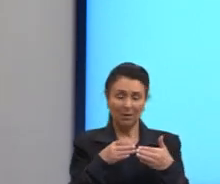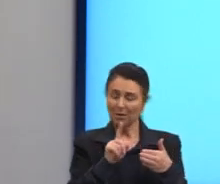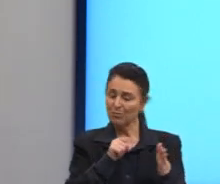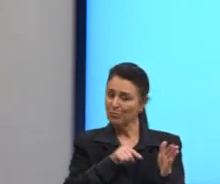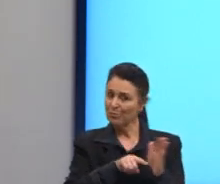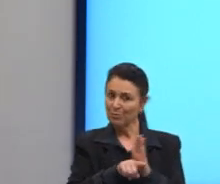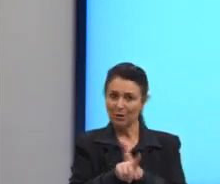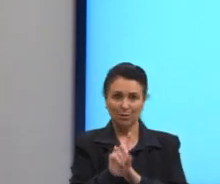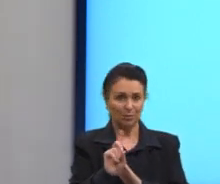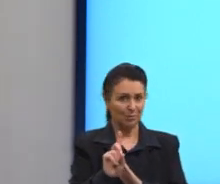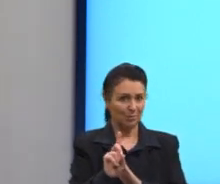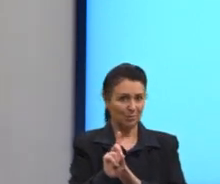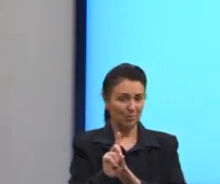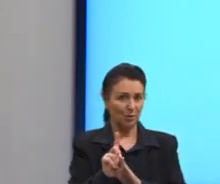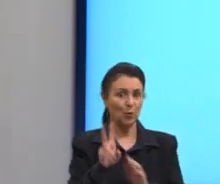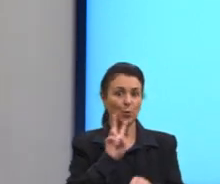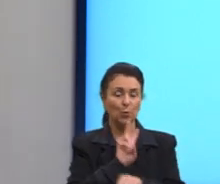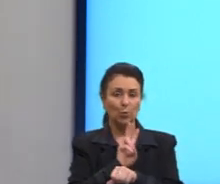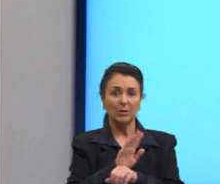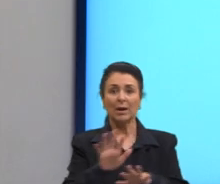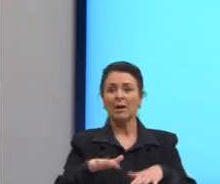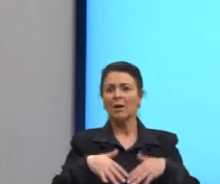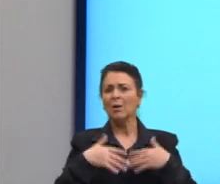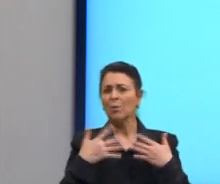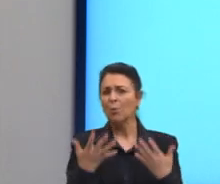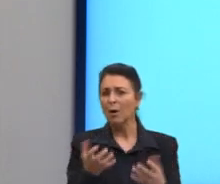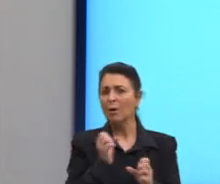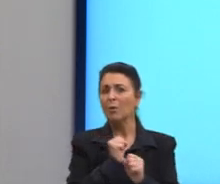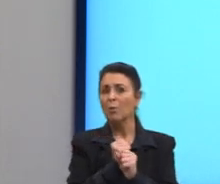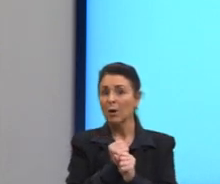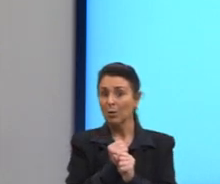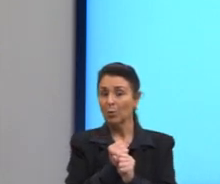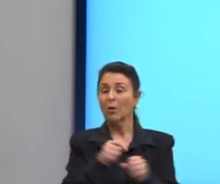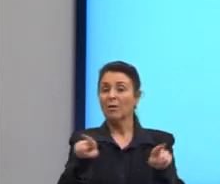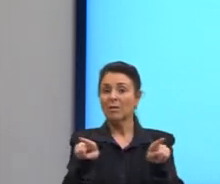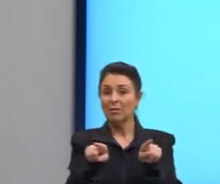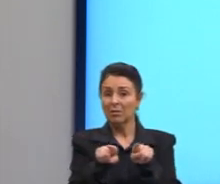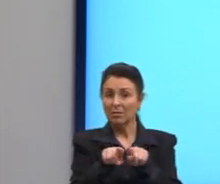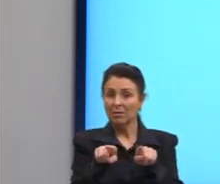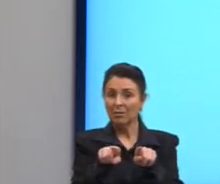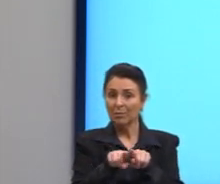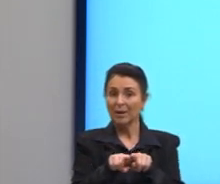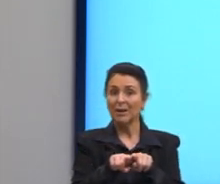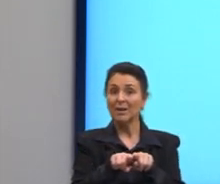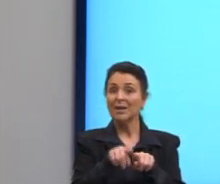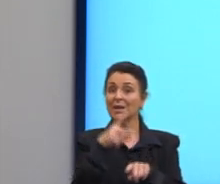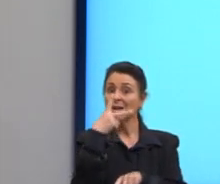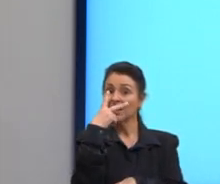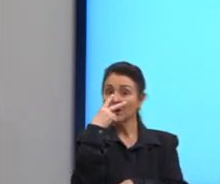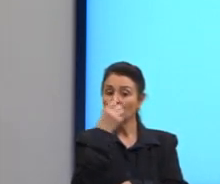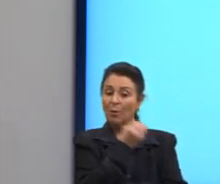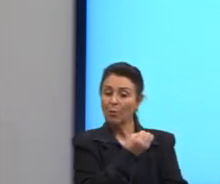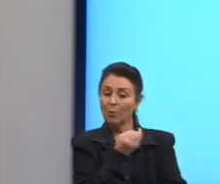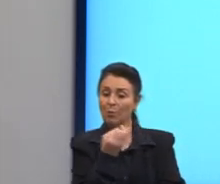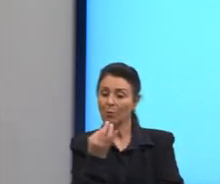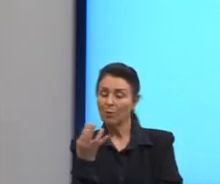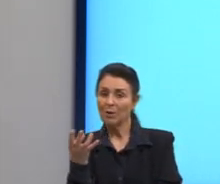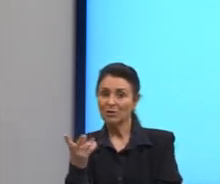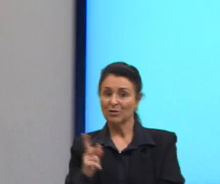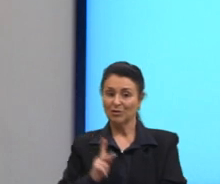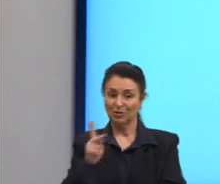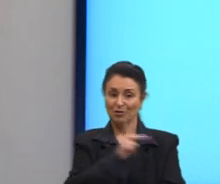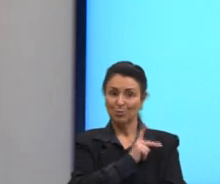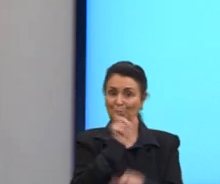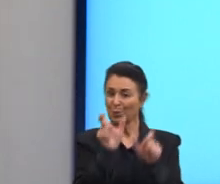eles estavam solicitando então é Em qual ano que também eu vou ter essa mesma quantidade então de população